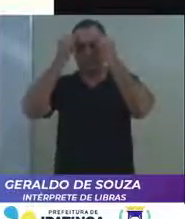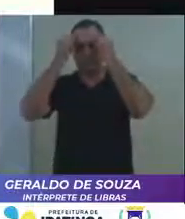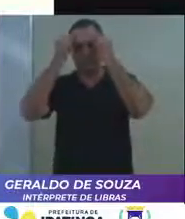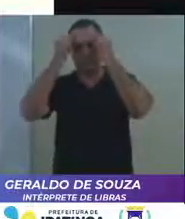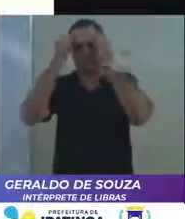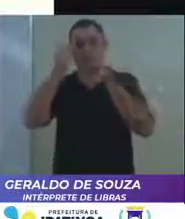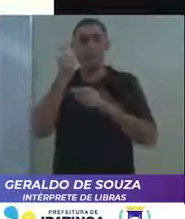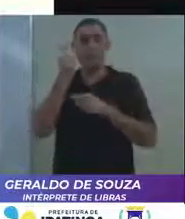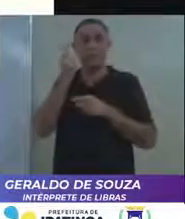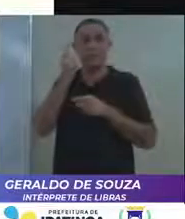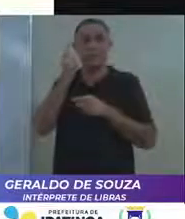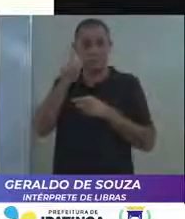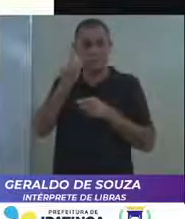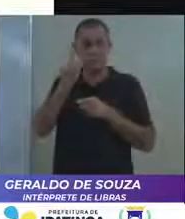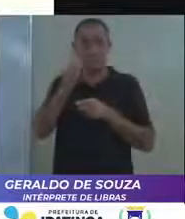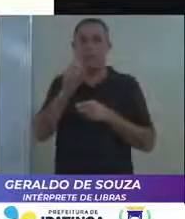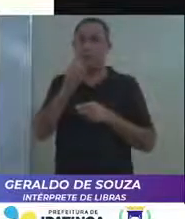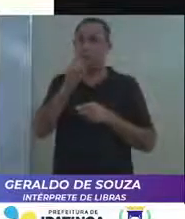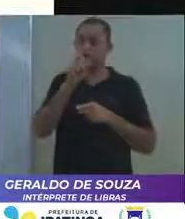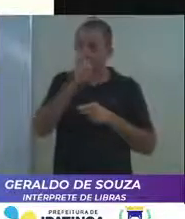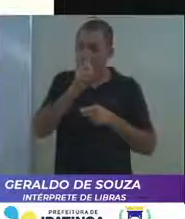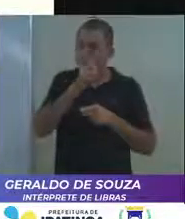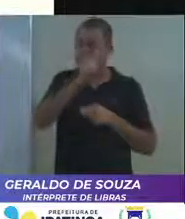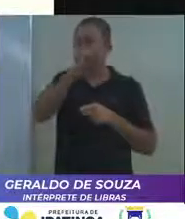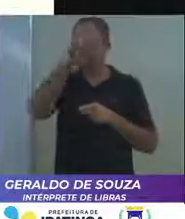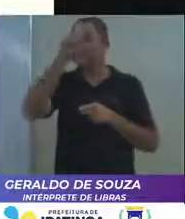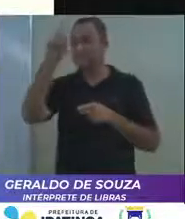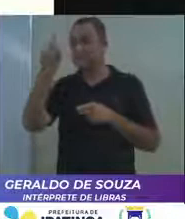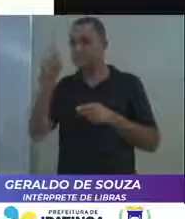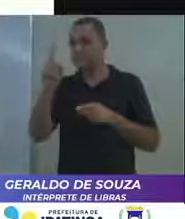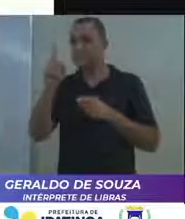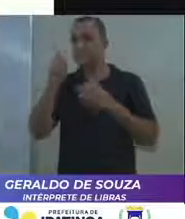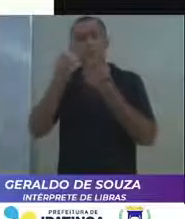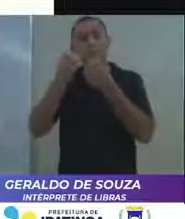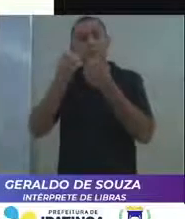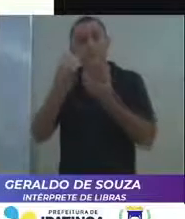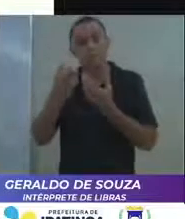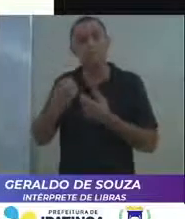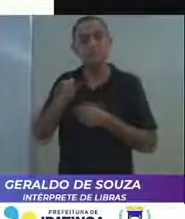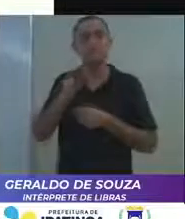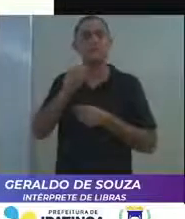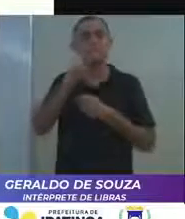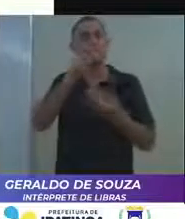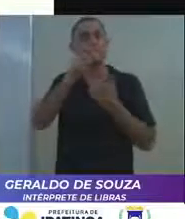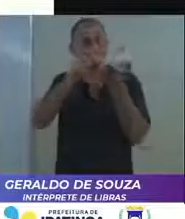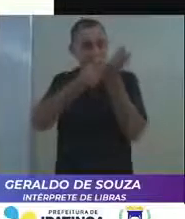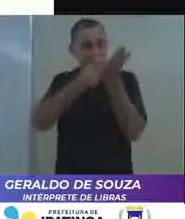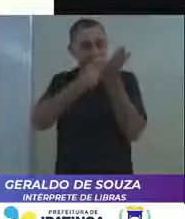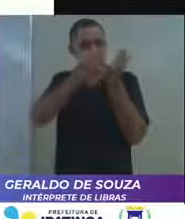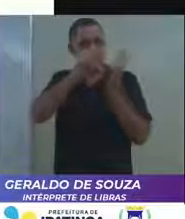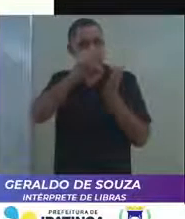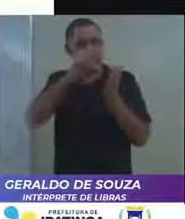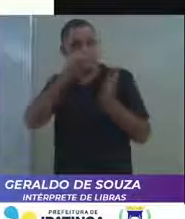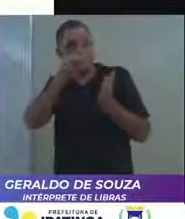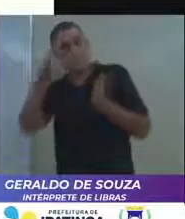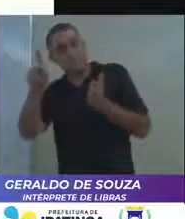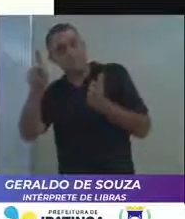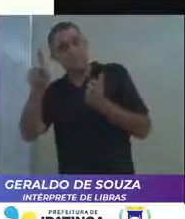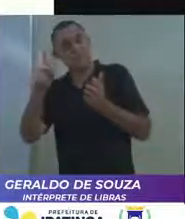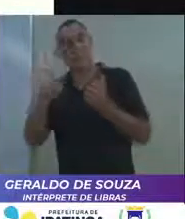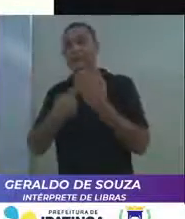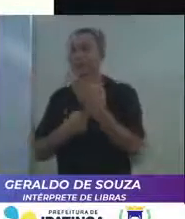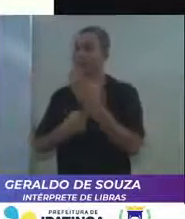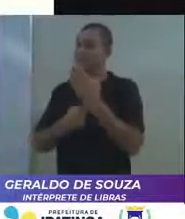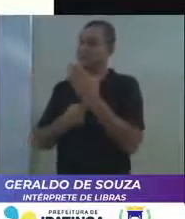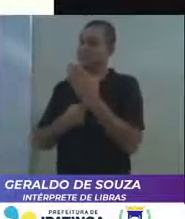conseguirem acessá-lo pelo menos uma vez ao dia, é um ótimo recurso para nos ajudar a monitorar a nossa